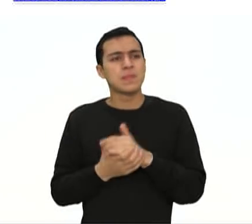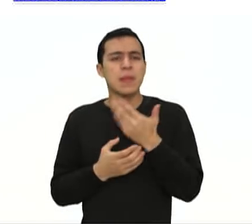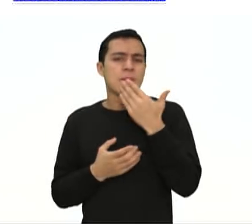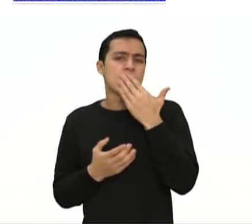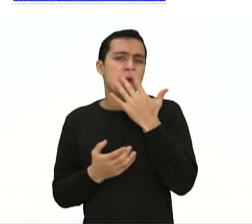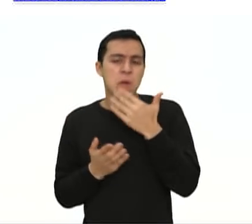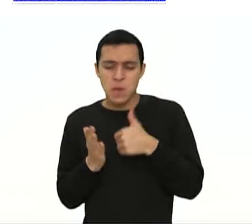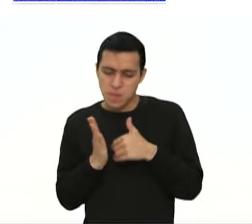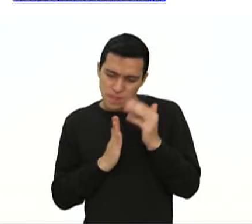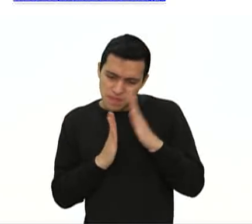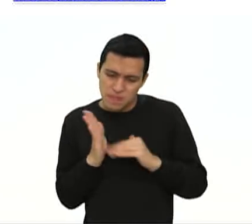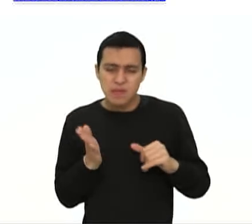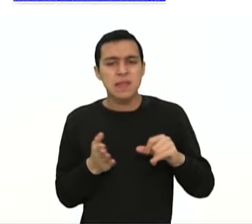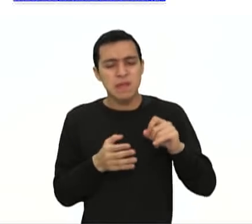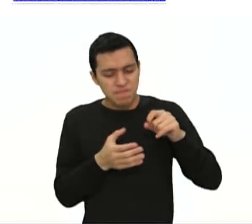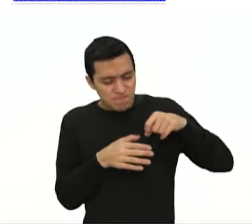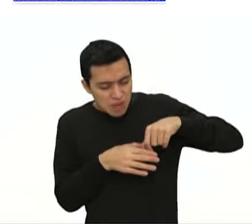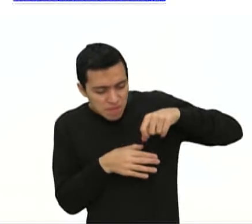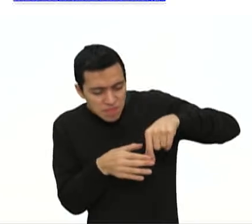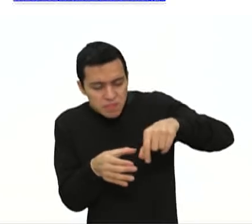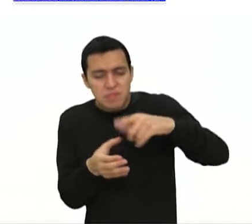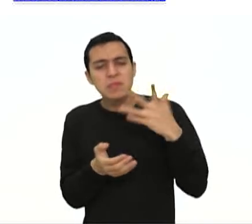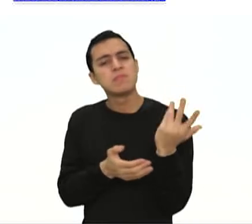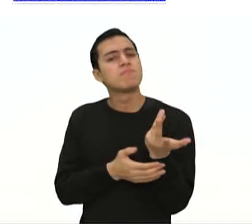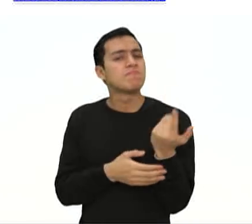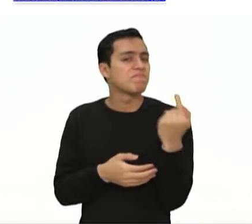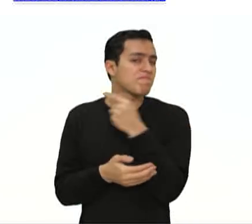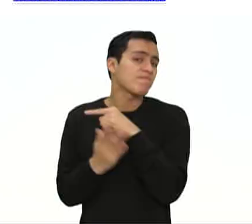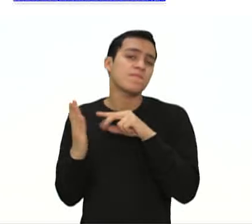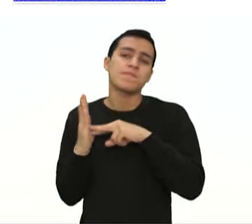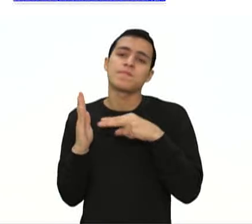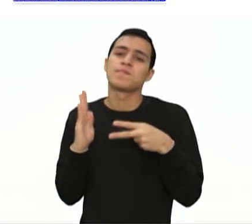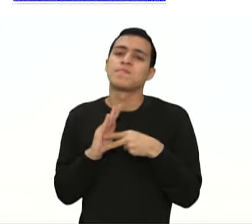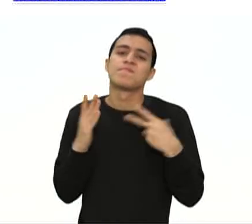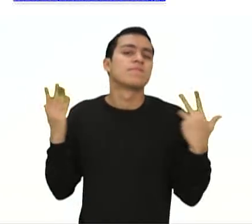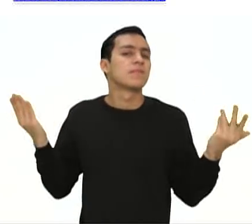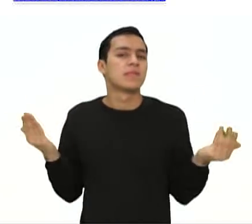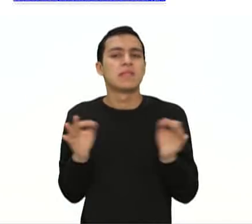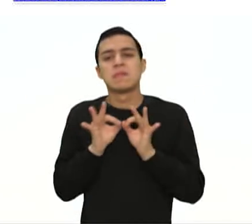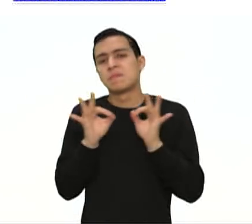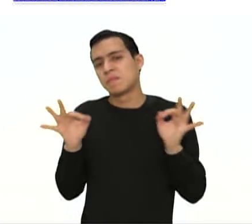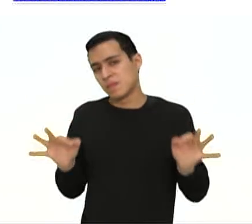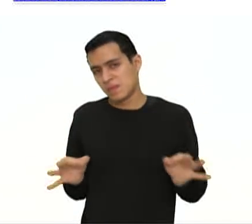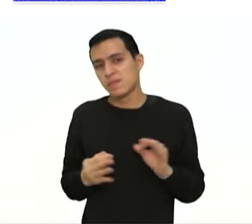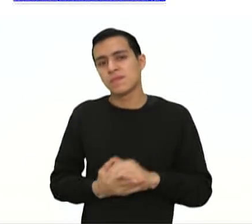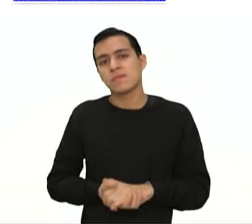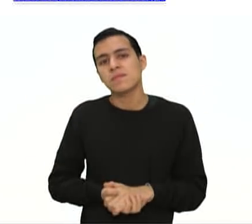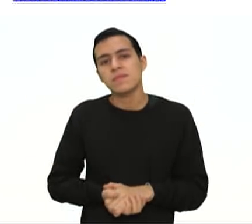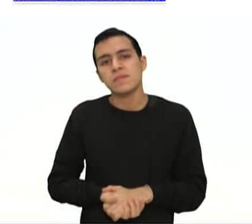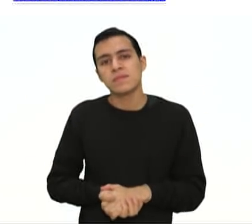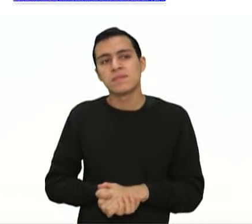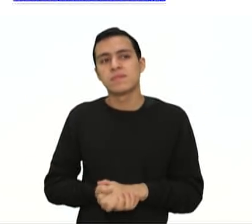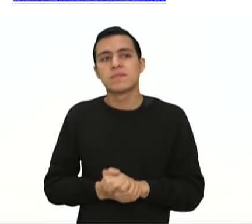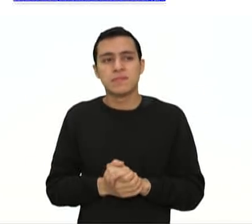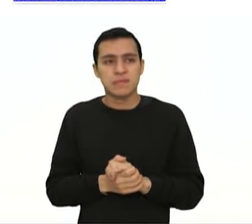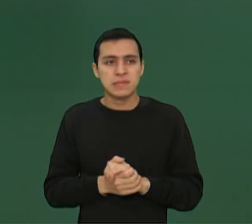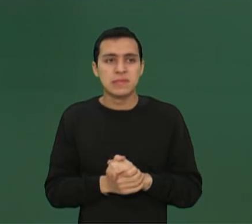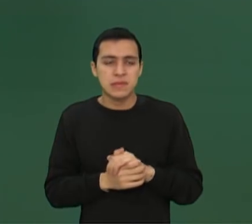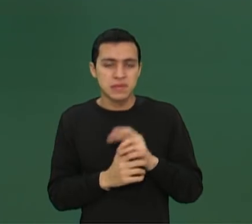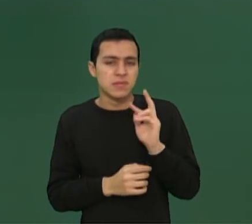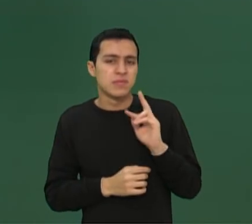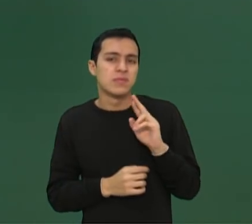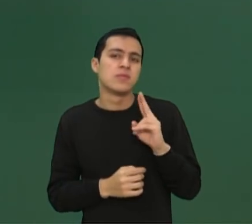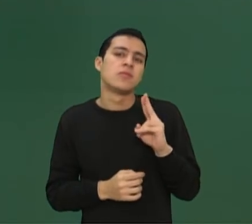pintaram sementinhas, né? Então isso aqui significa que ele é bem rústico, né? Foi feito